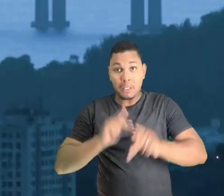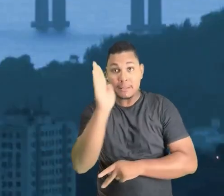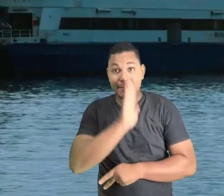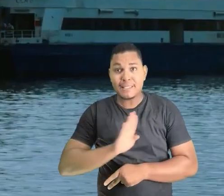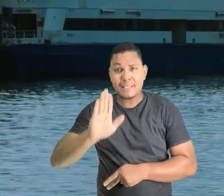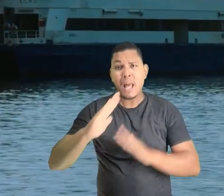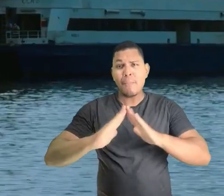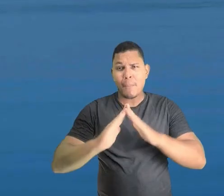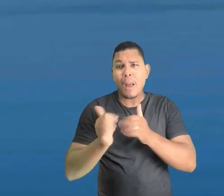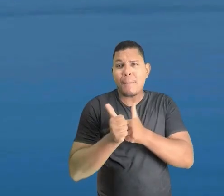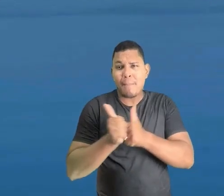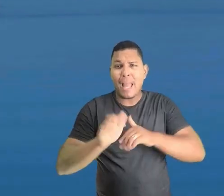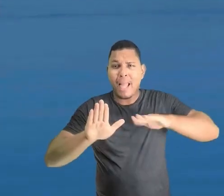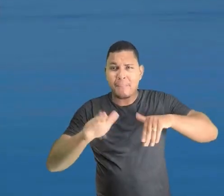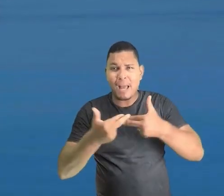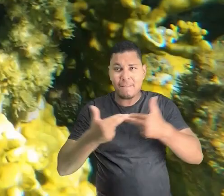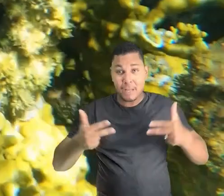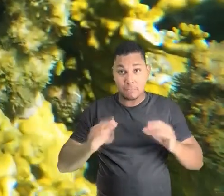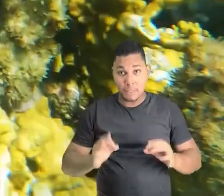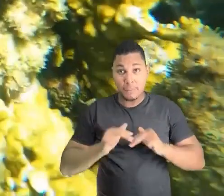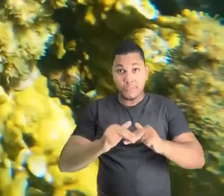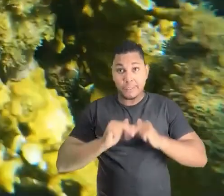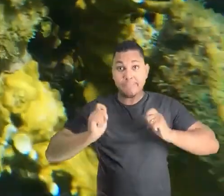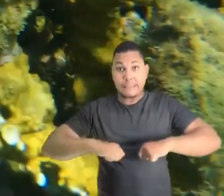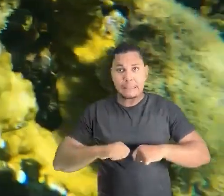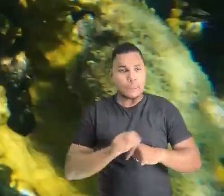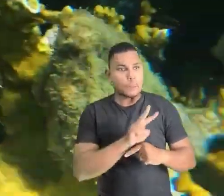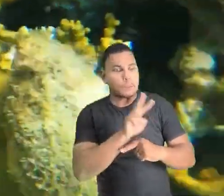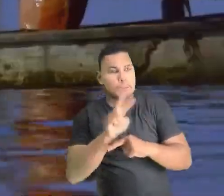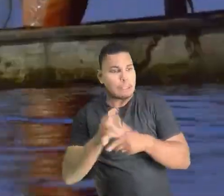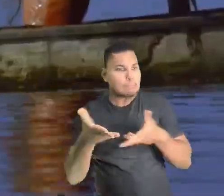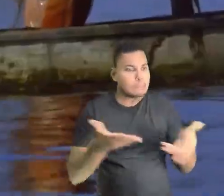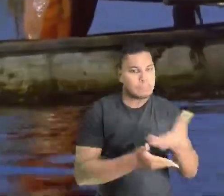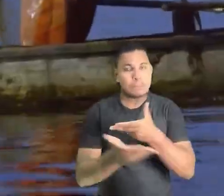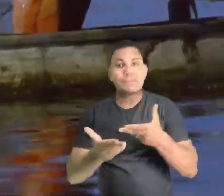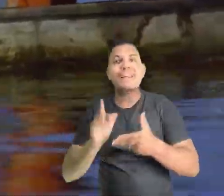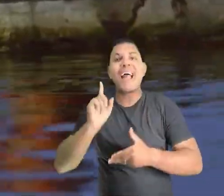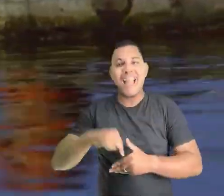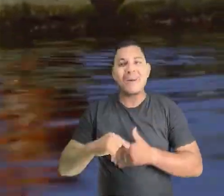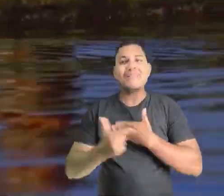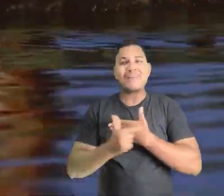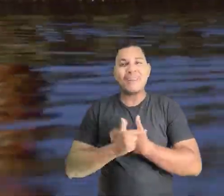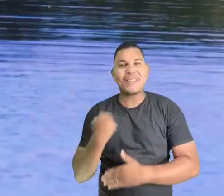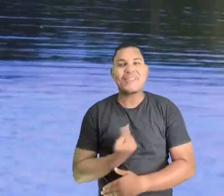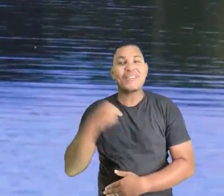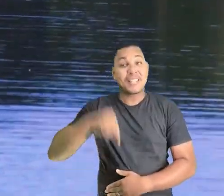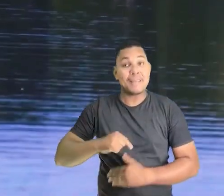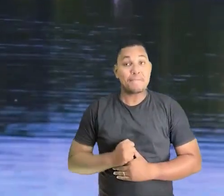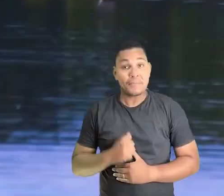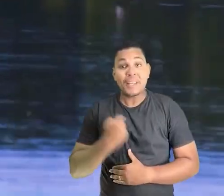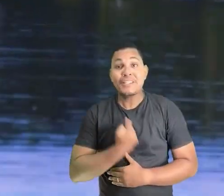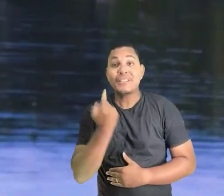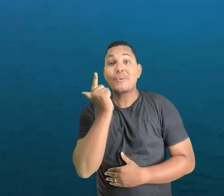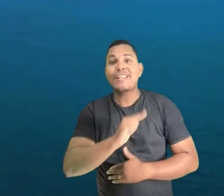nas zonas costeiras. Contribuir para ampliar a resiliência dessas áreas também é nossa frente de atuação. Assim,